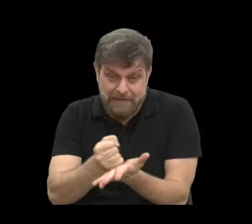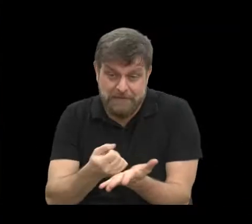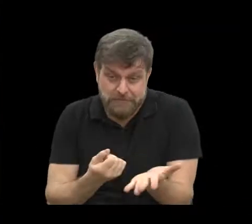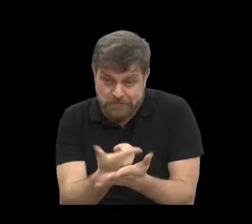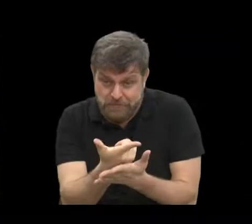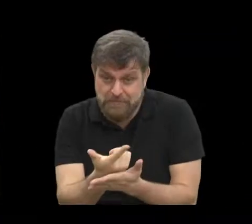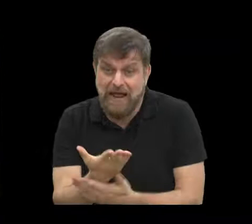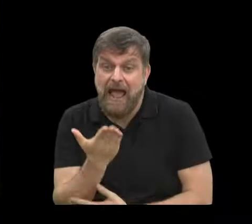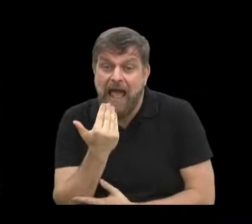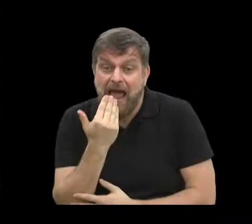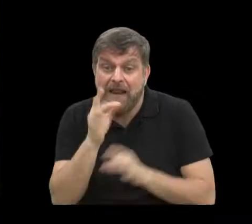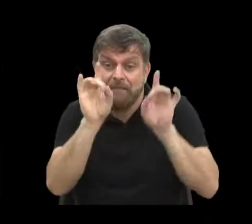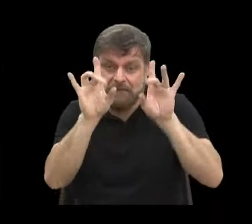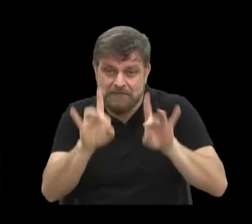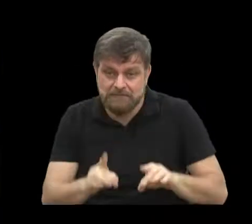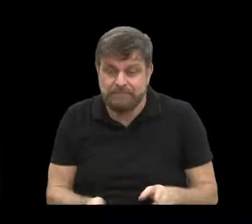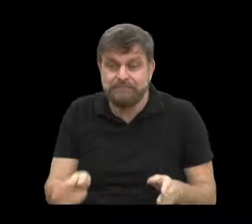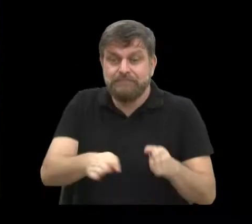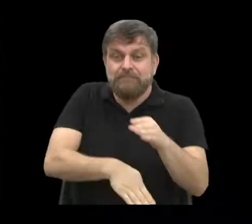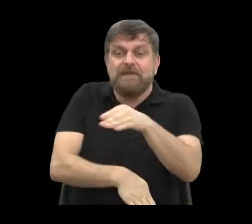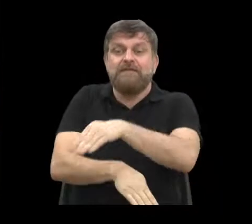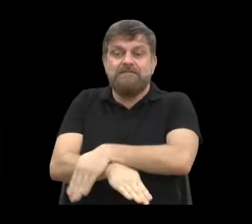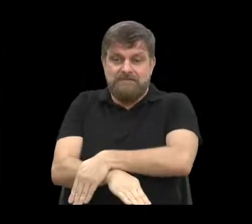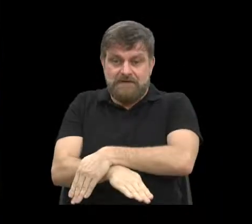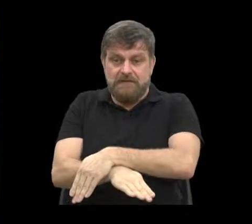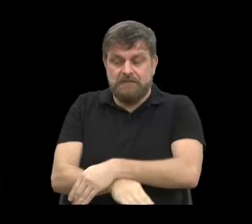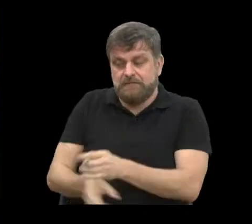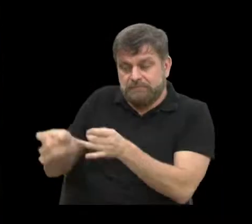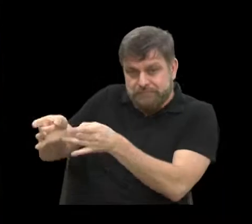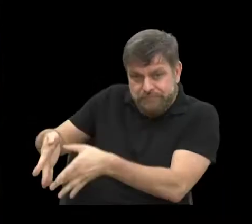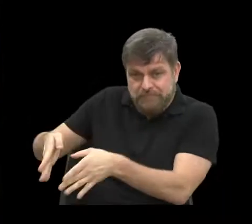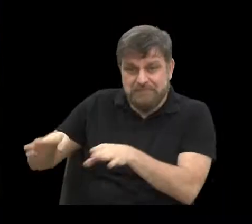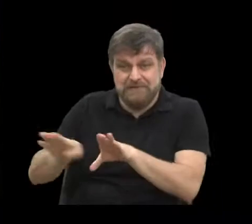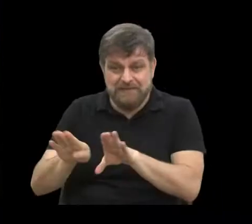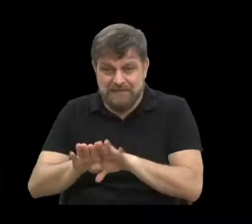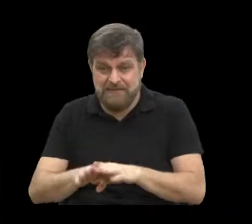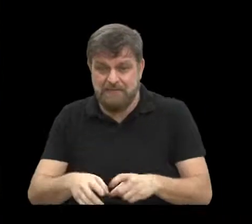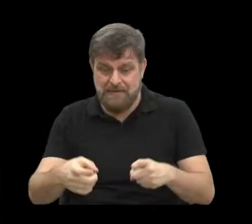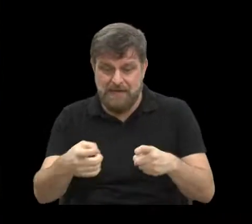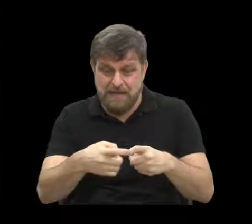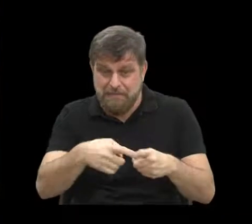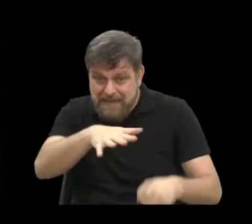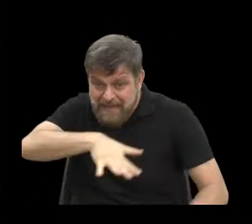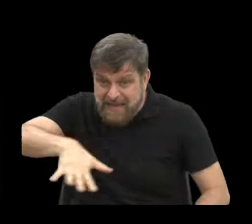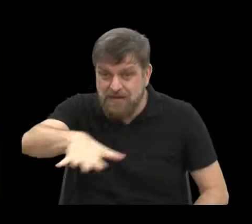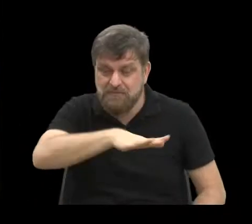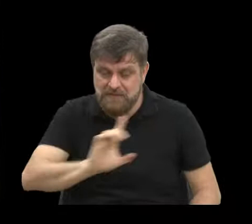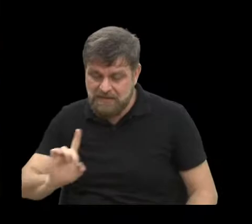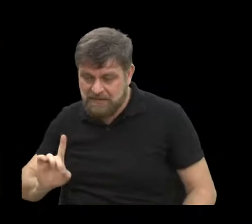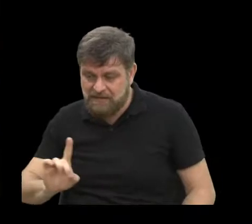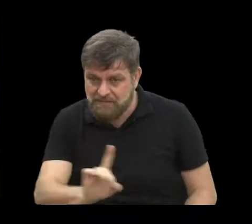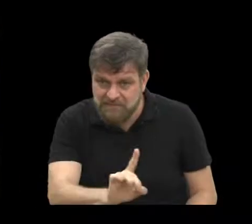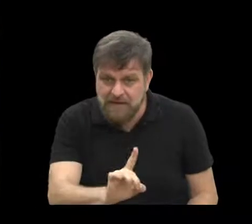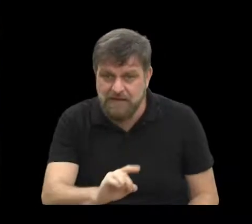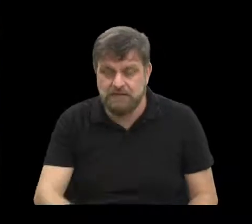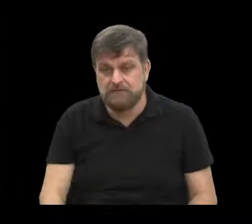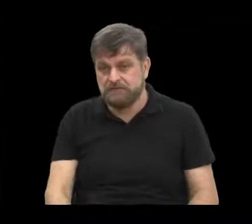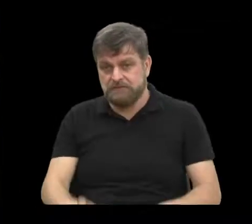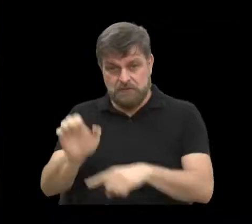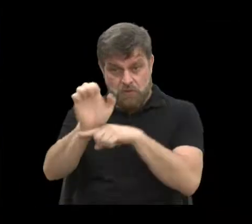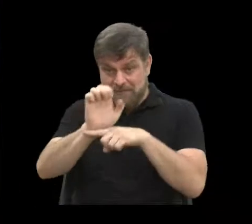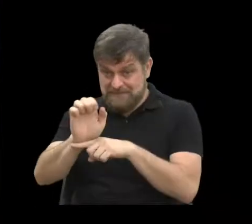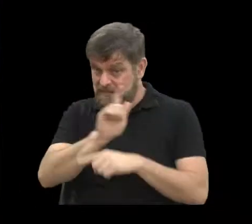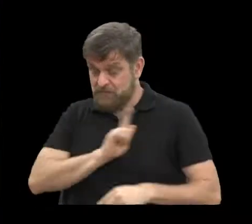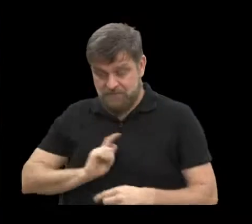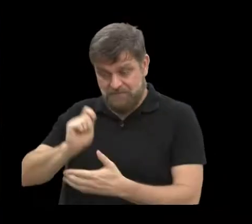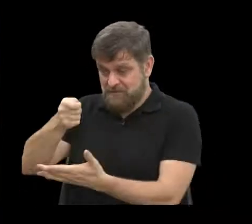alimentação especial, fraldas descartáveis e consultas na área de saúde requeridas e negadas pelo Estado.